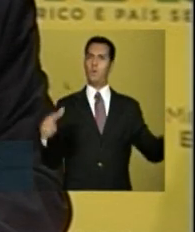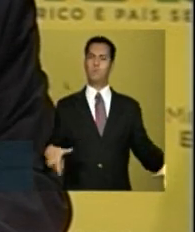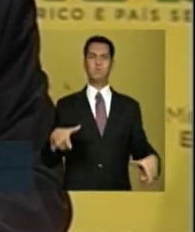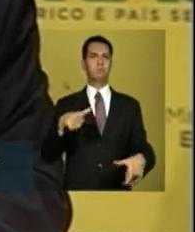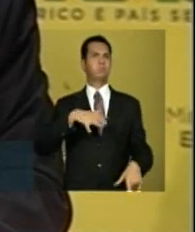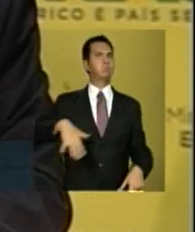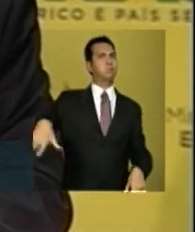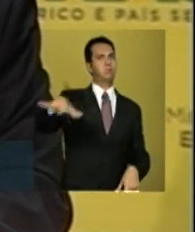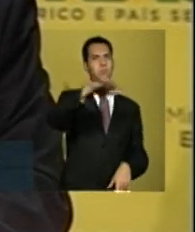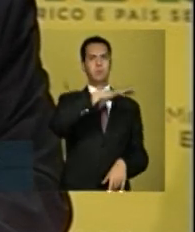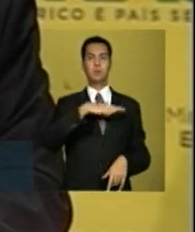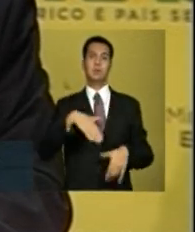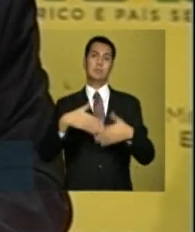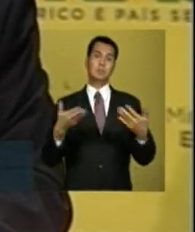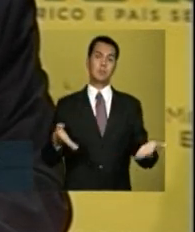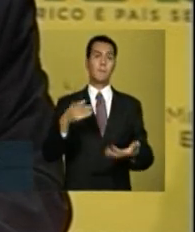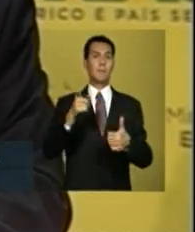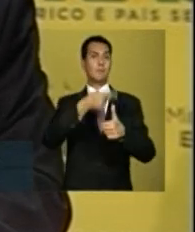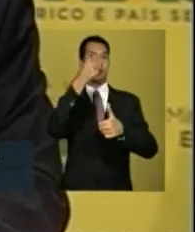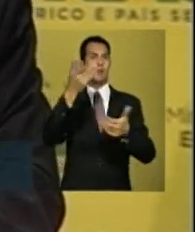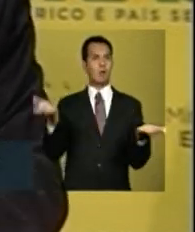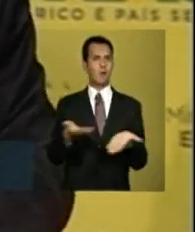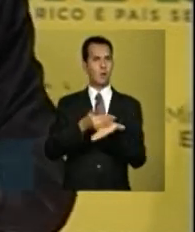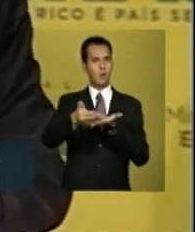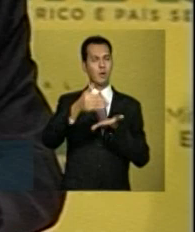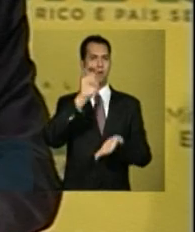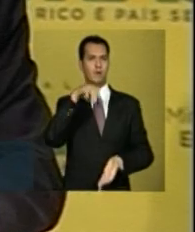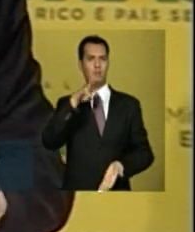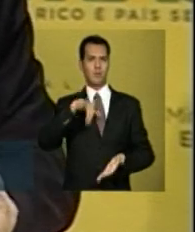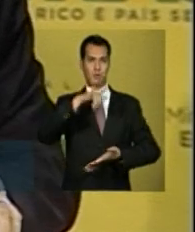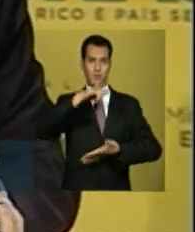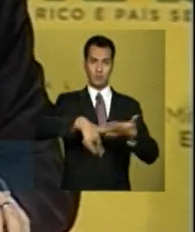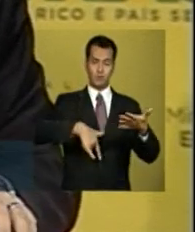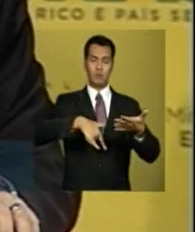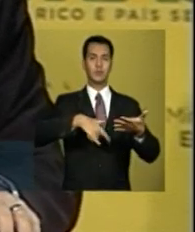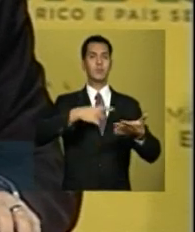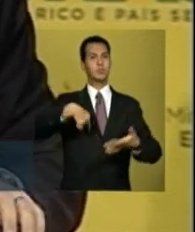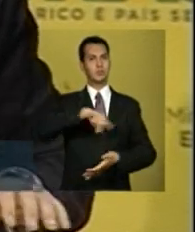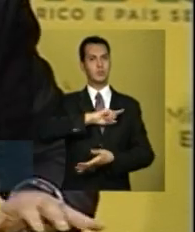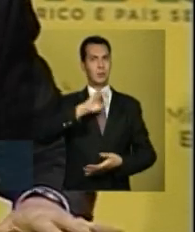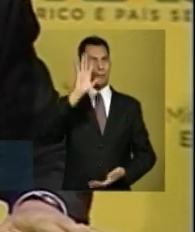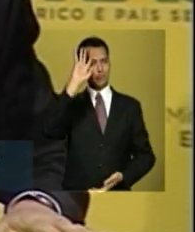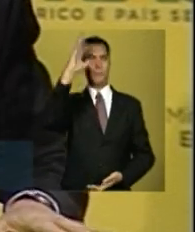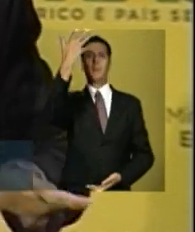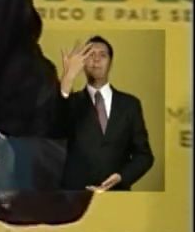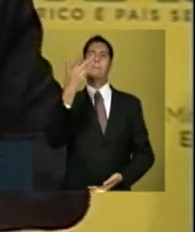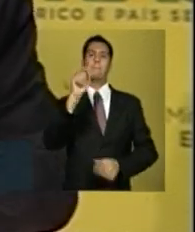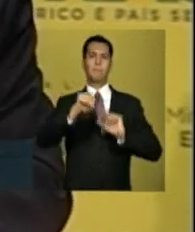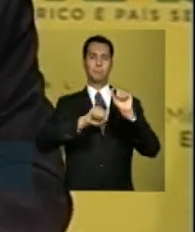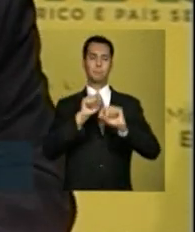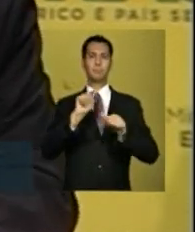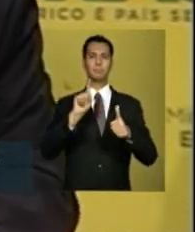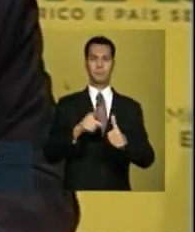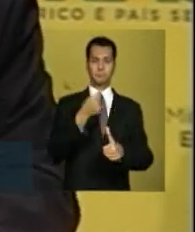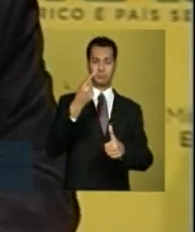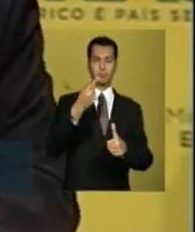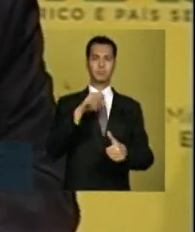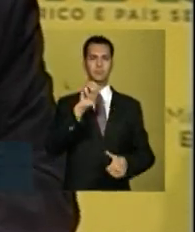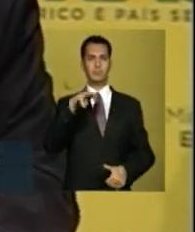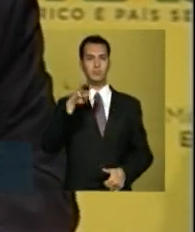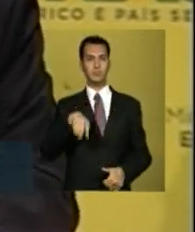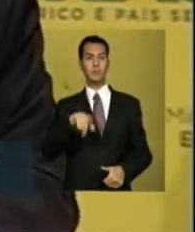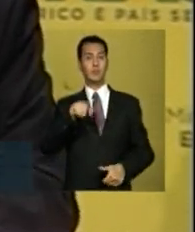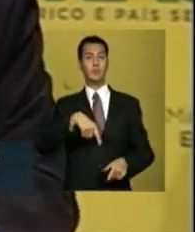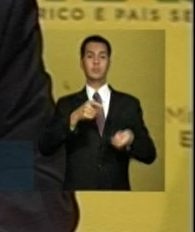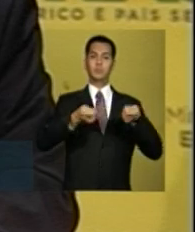portanto o primeiro grande desafio do Enem e agora vou falar quais são as providências que nós estamos tomando o primeiro grande desafio do Enem é